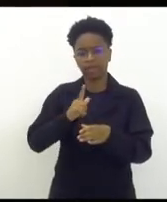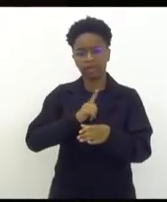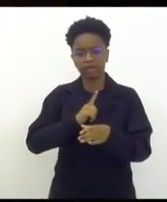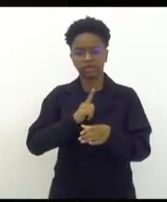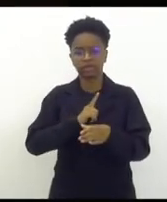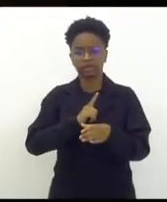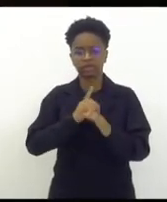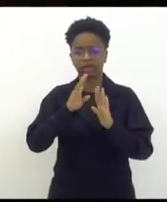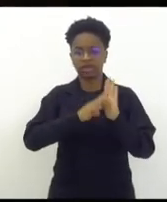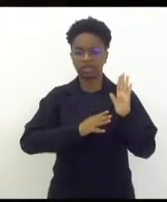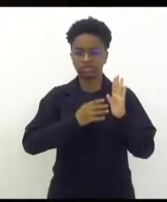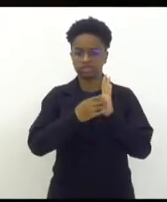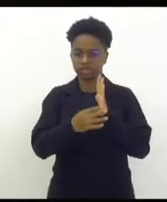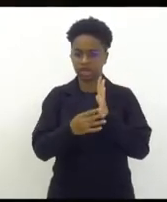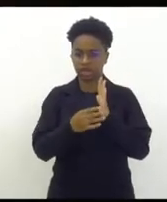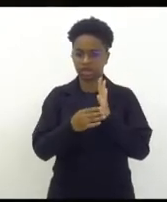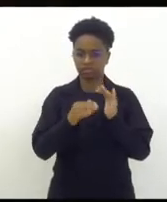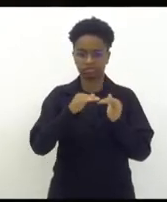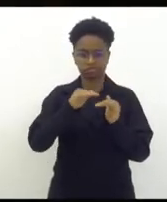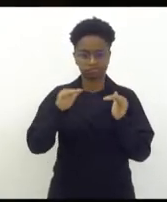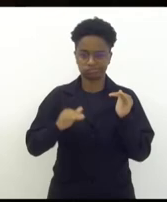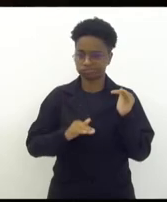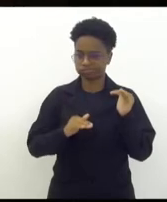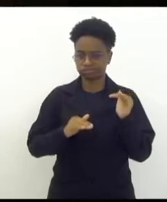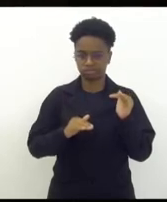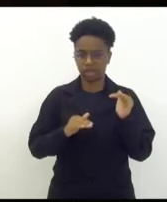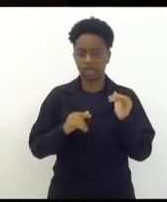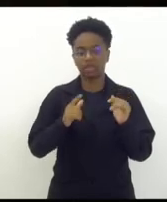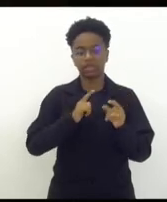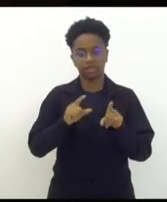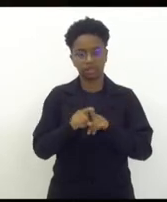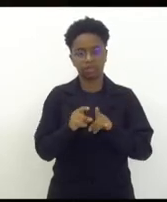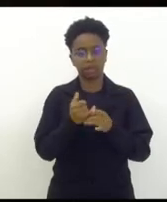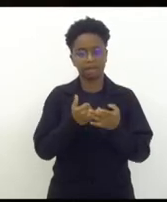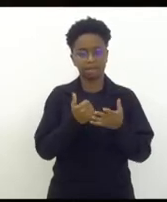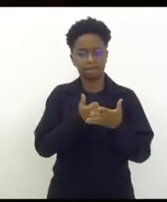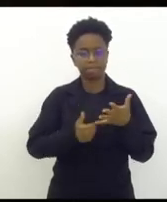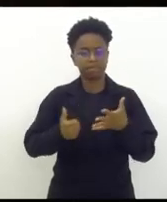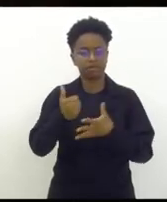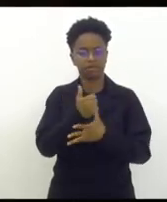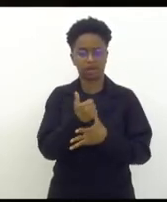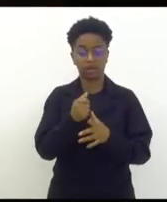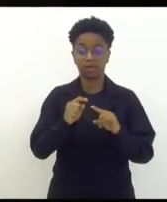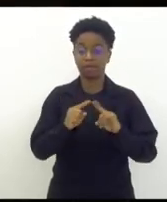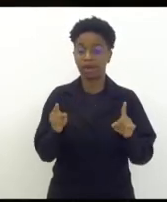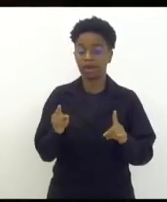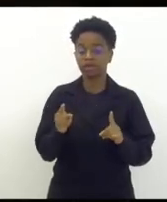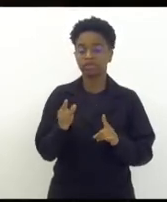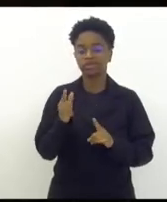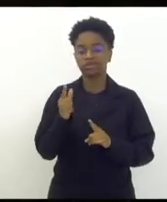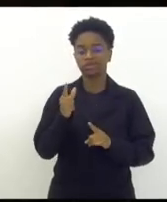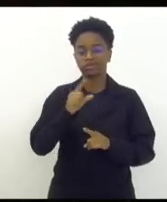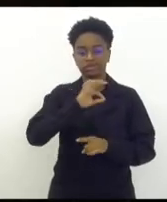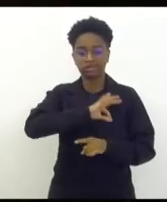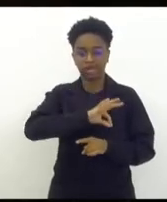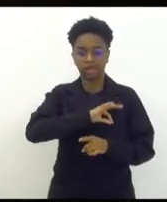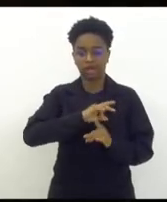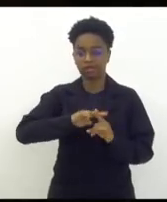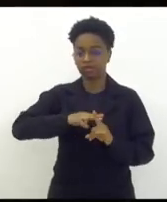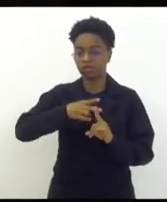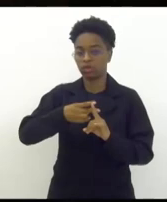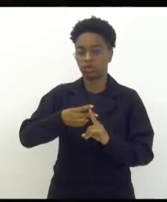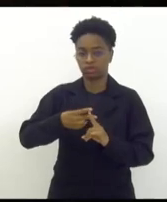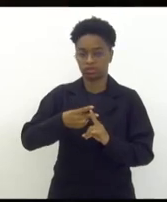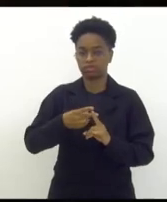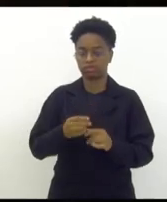de uma escala desigual além de gozar de privilégios ainda ganha um pouquinho a mais no